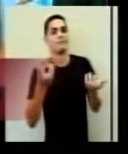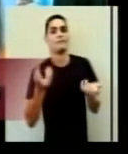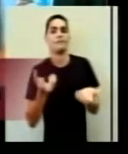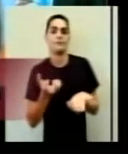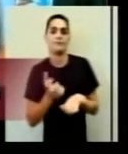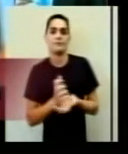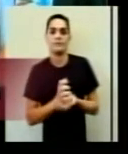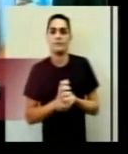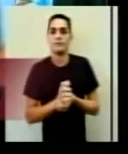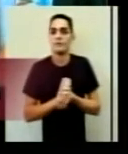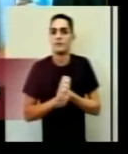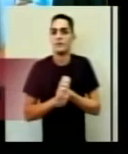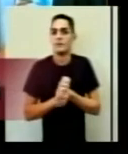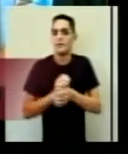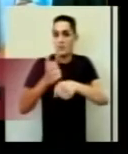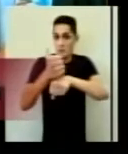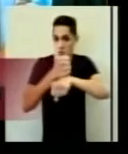9.085.